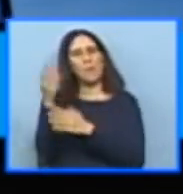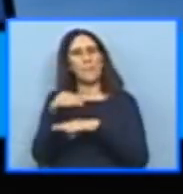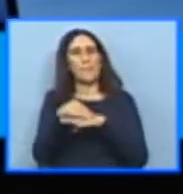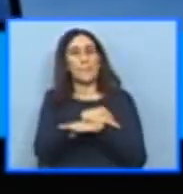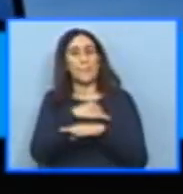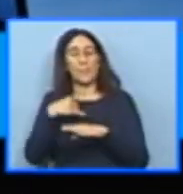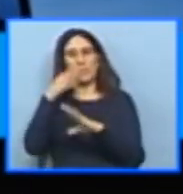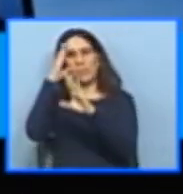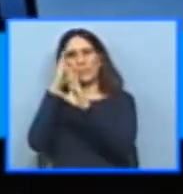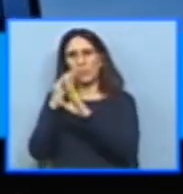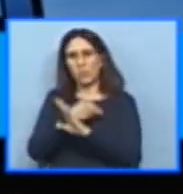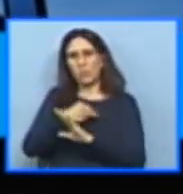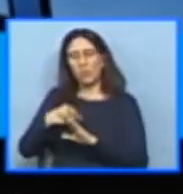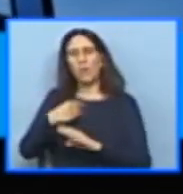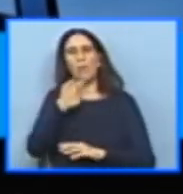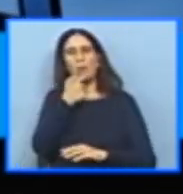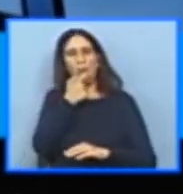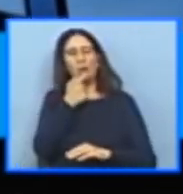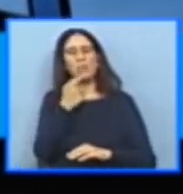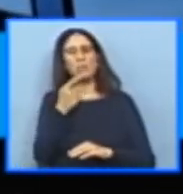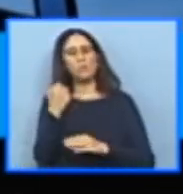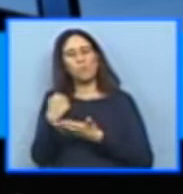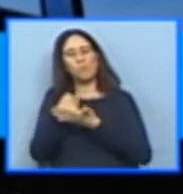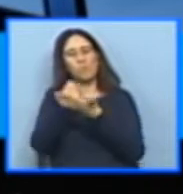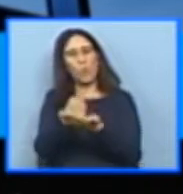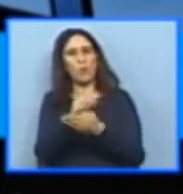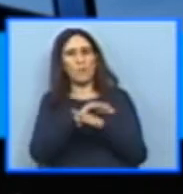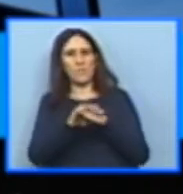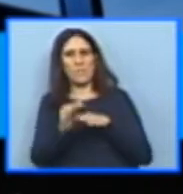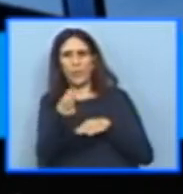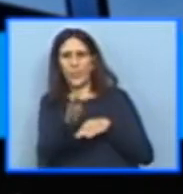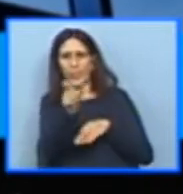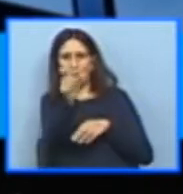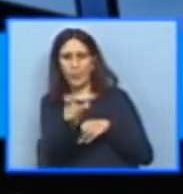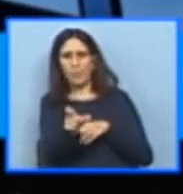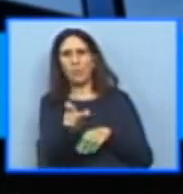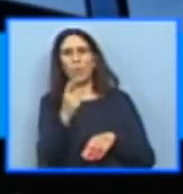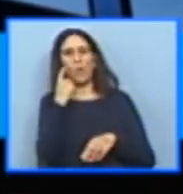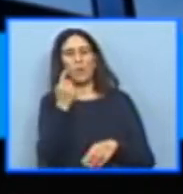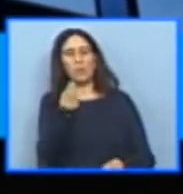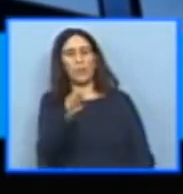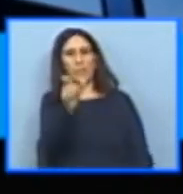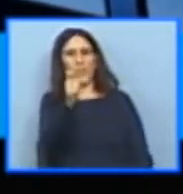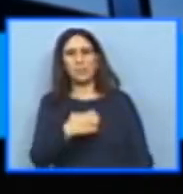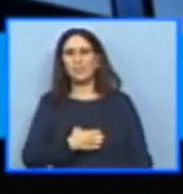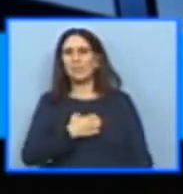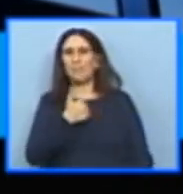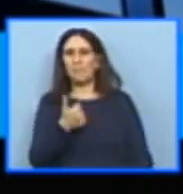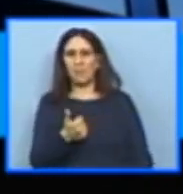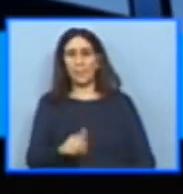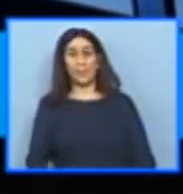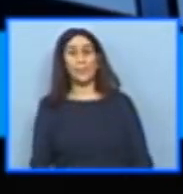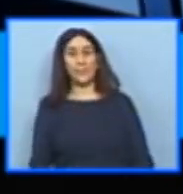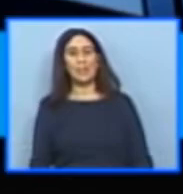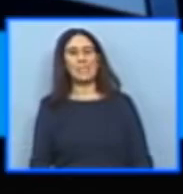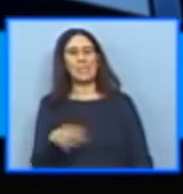aos psicólogos clínicos, é tentar dar suporte afetivo àquela criança para que a criança se sinta bem. As